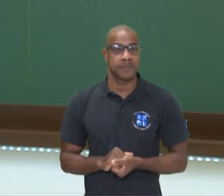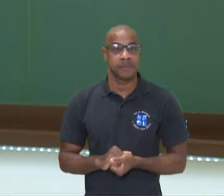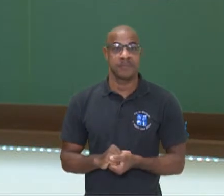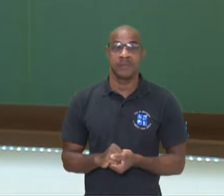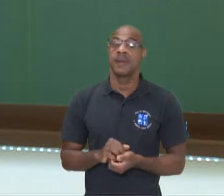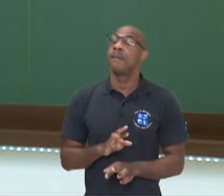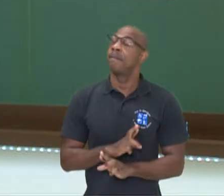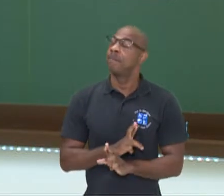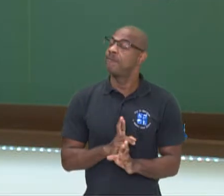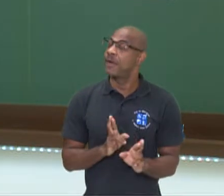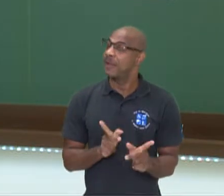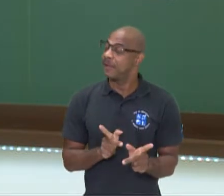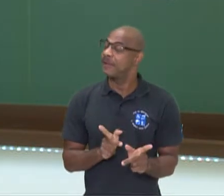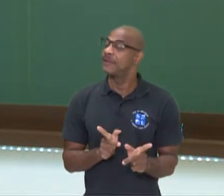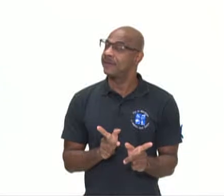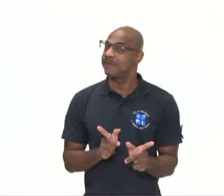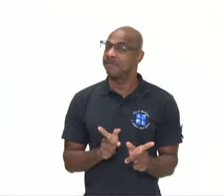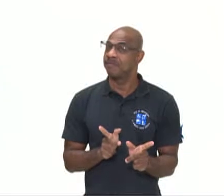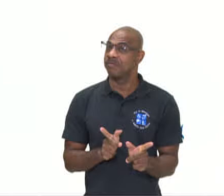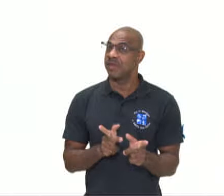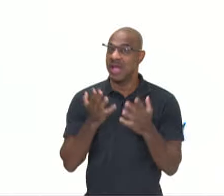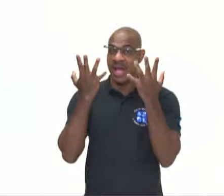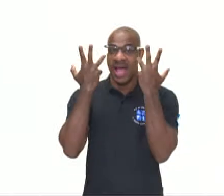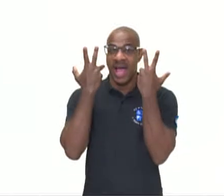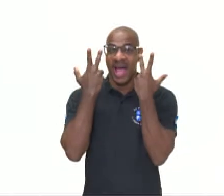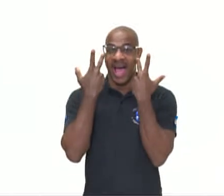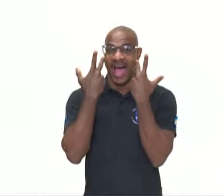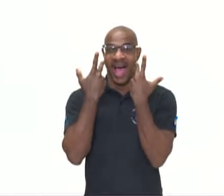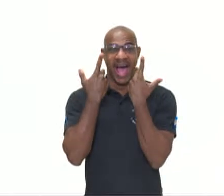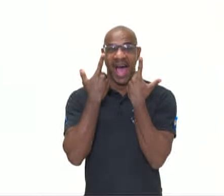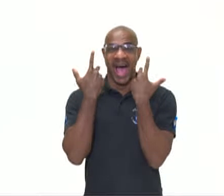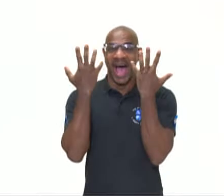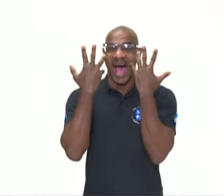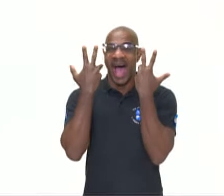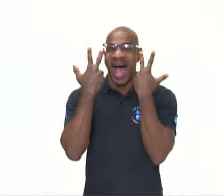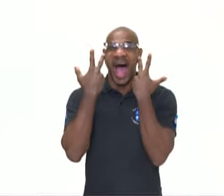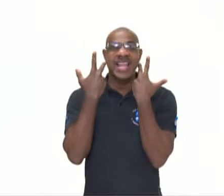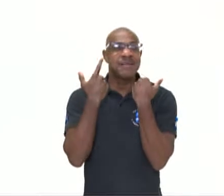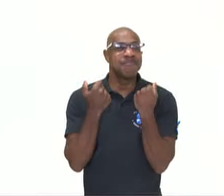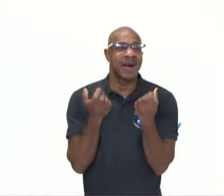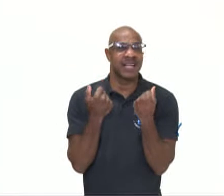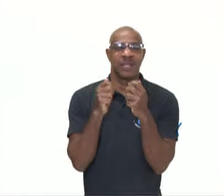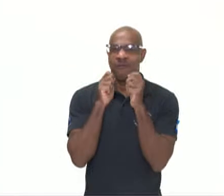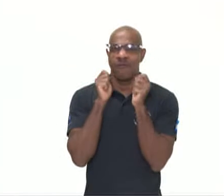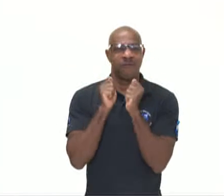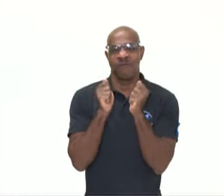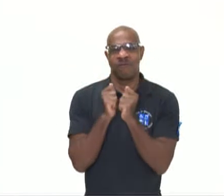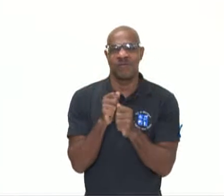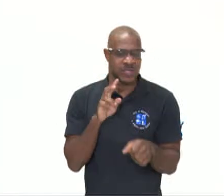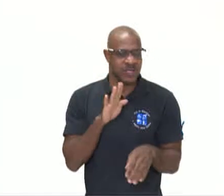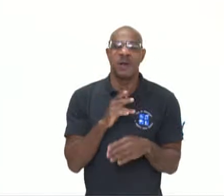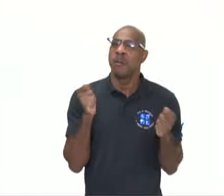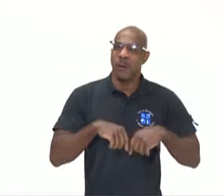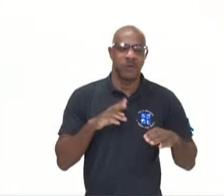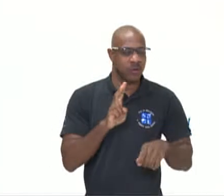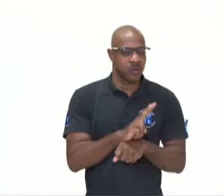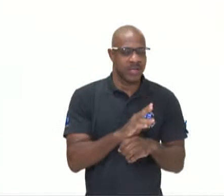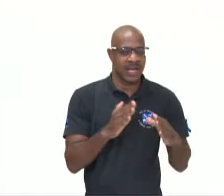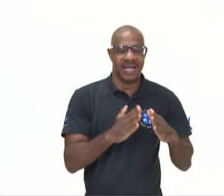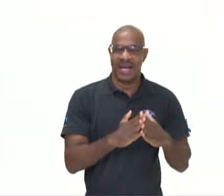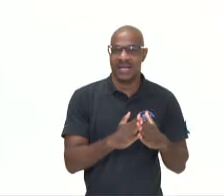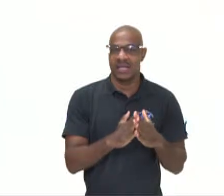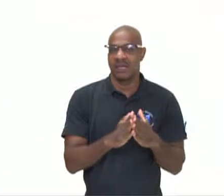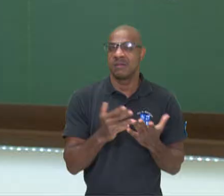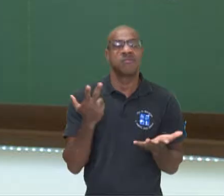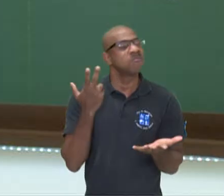Bem diferente. Os animais de estimação mais comuns no mundo todo são o cachorro e o